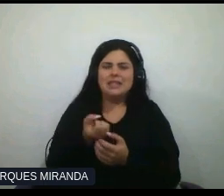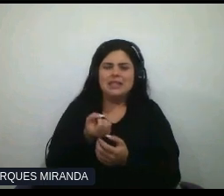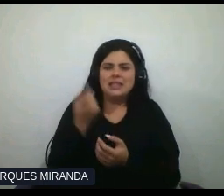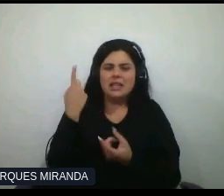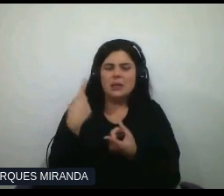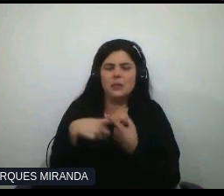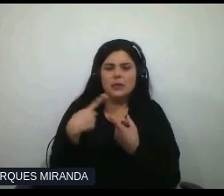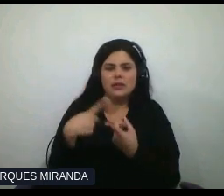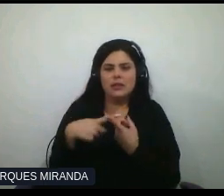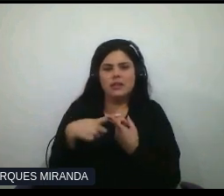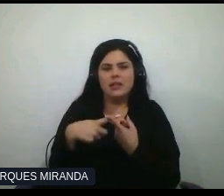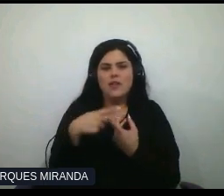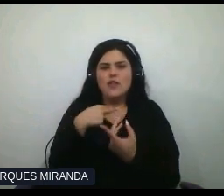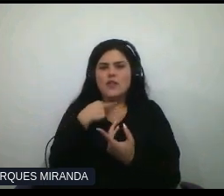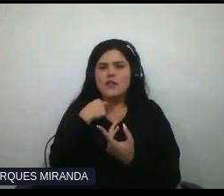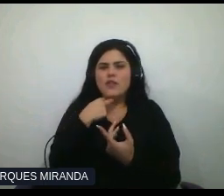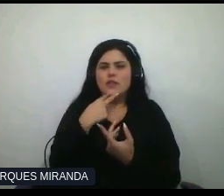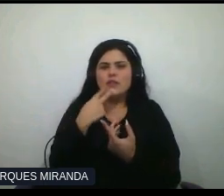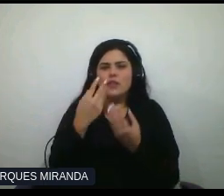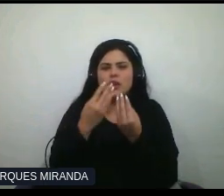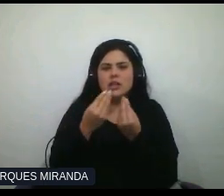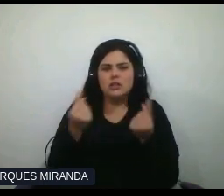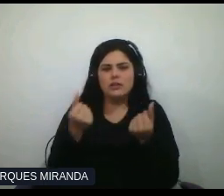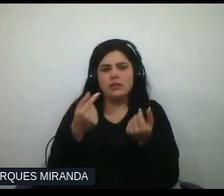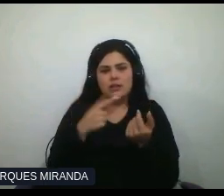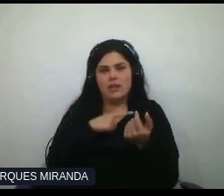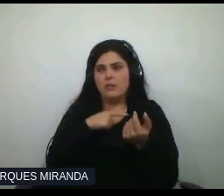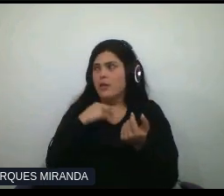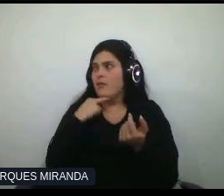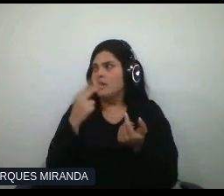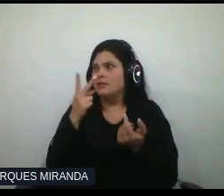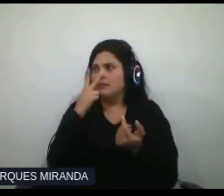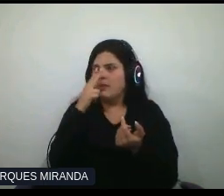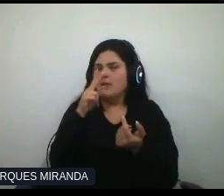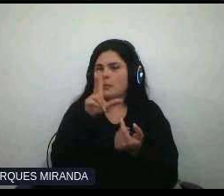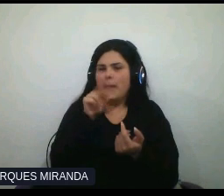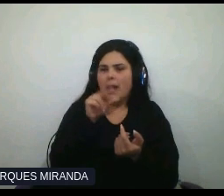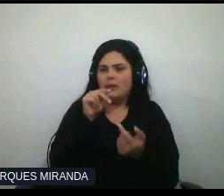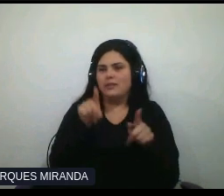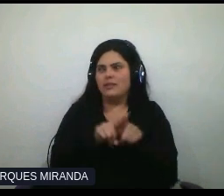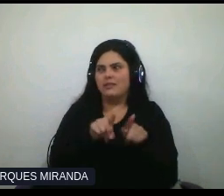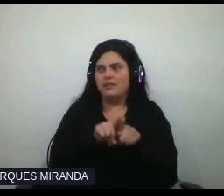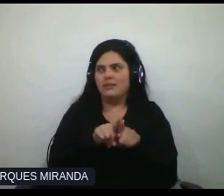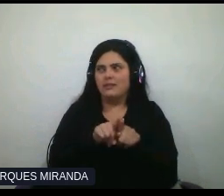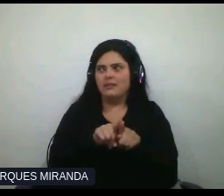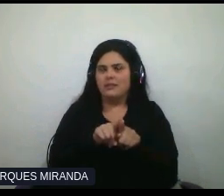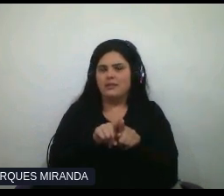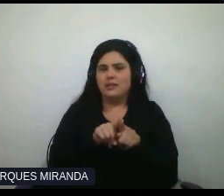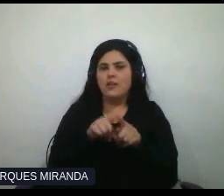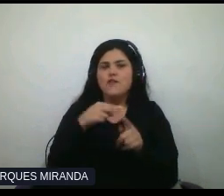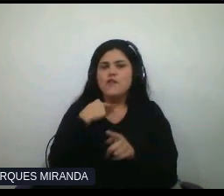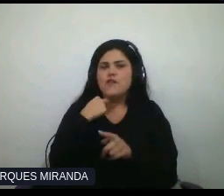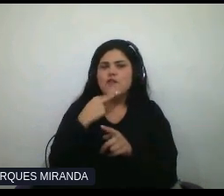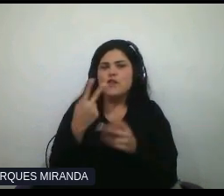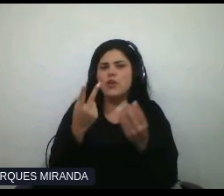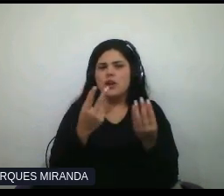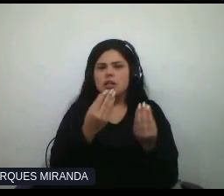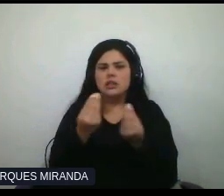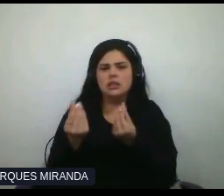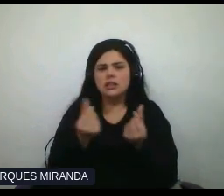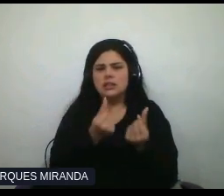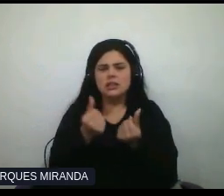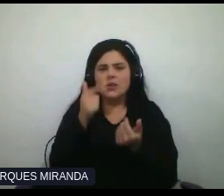porque com essa vozinha, aí vocês podem ver, eu tenho uma vozinha meio de pato mesmo, mas essa vozinha não